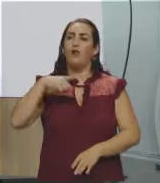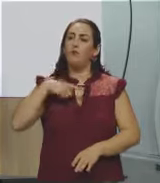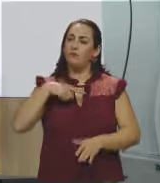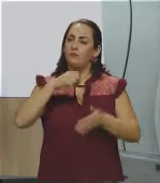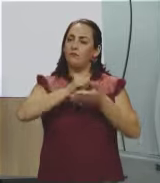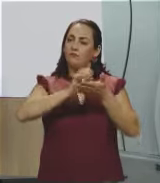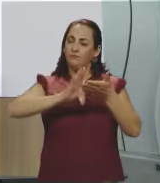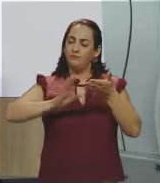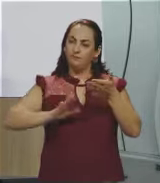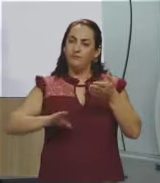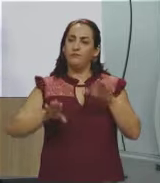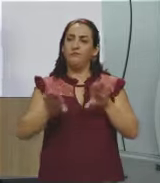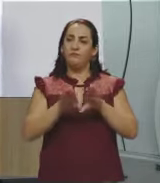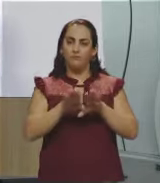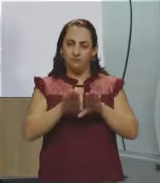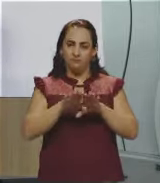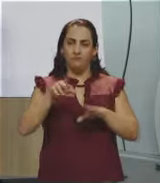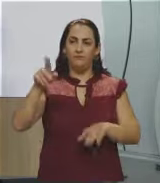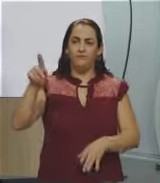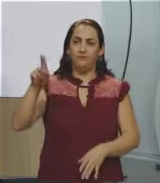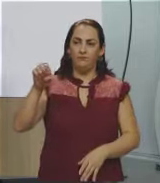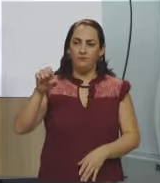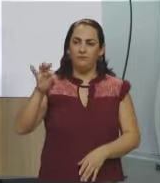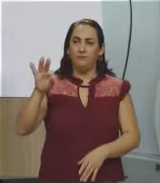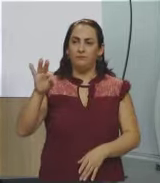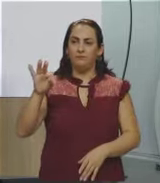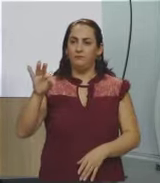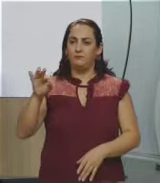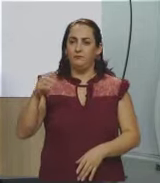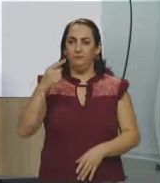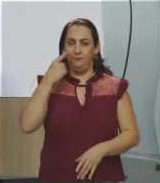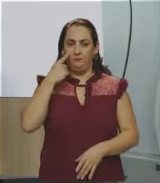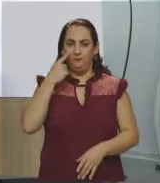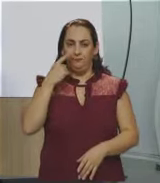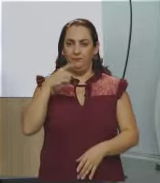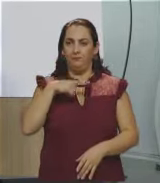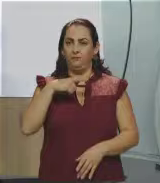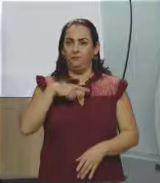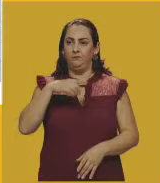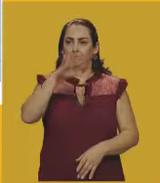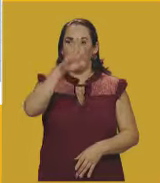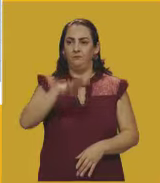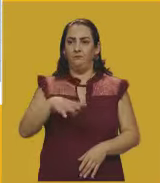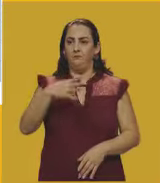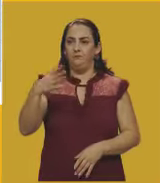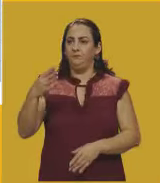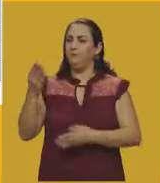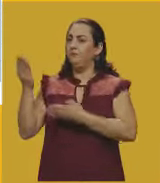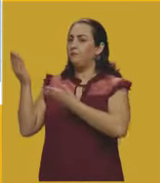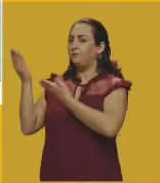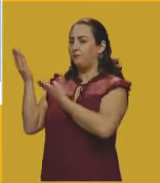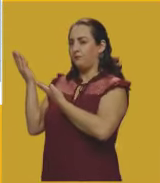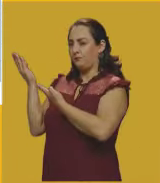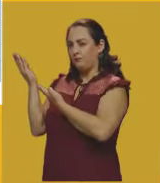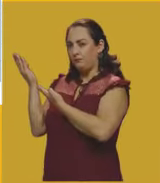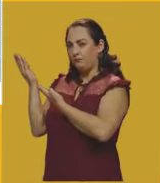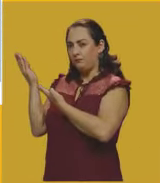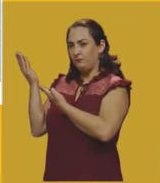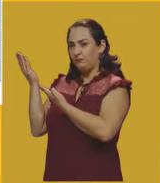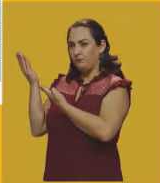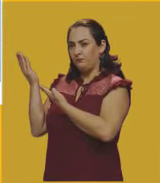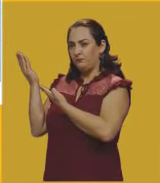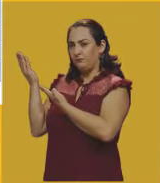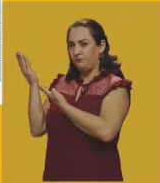acabei de ler para vocês aqui. Aqui, vejam, eu tenho a classificação, os tipos de material, e nós temos aqui as